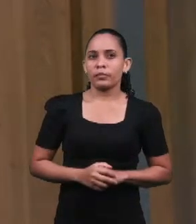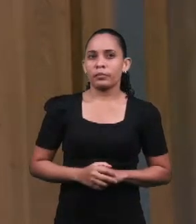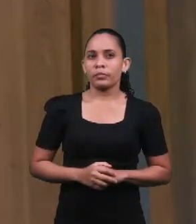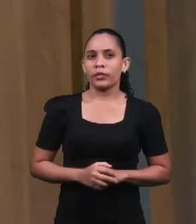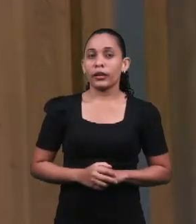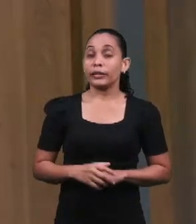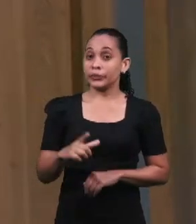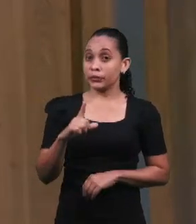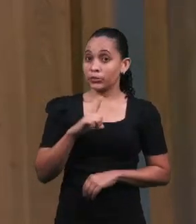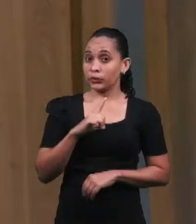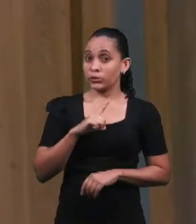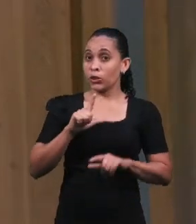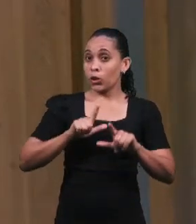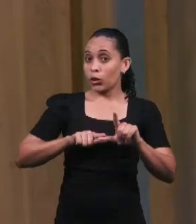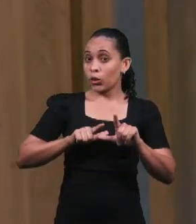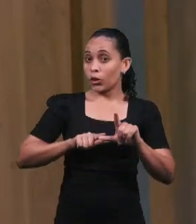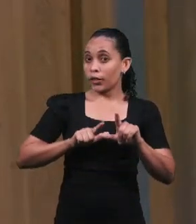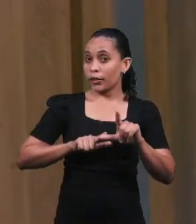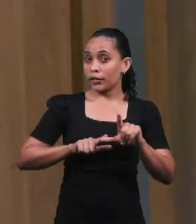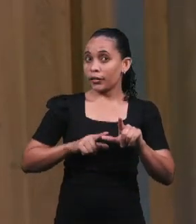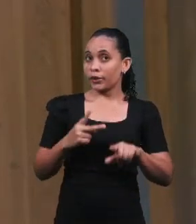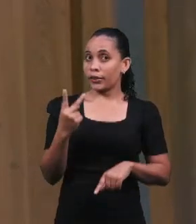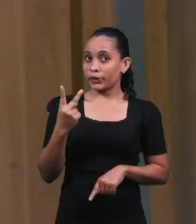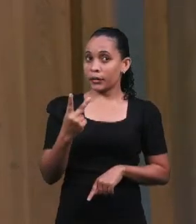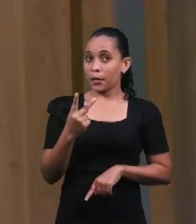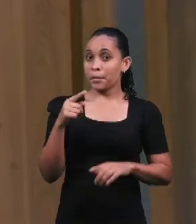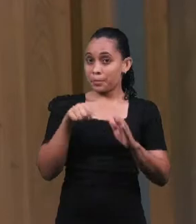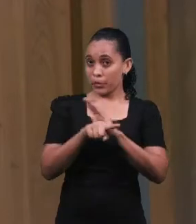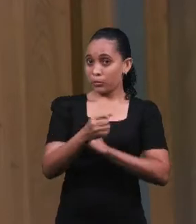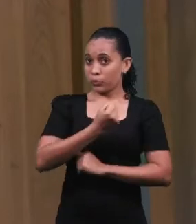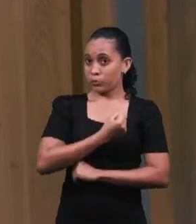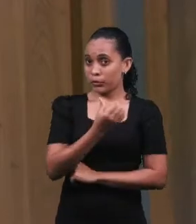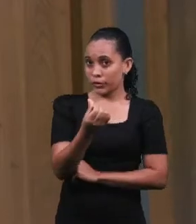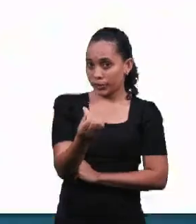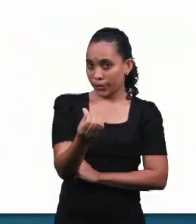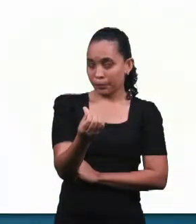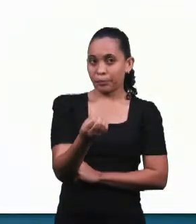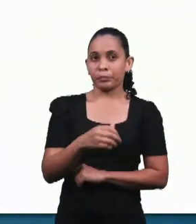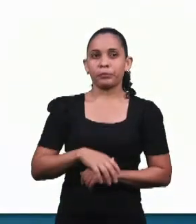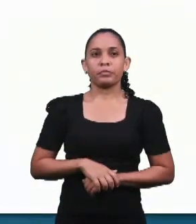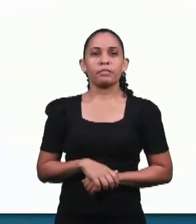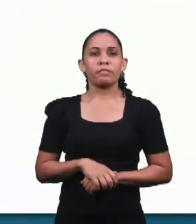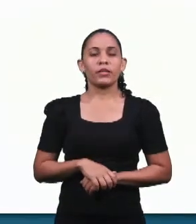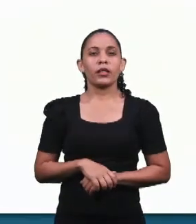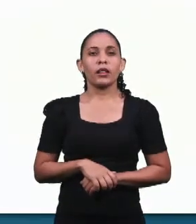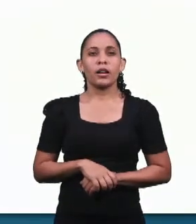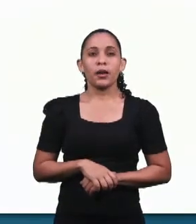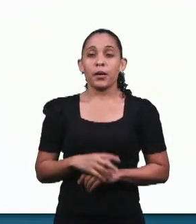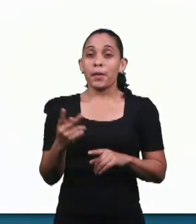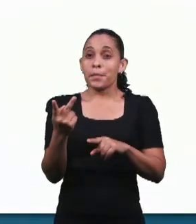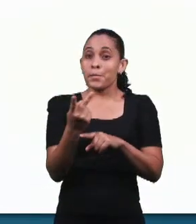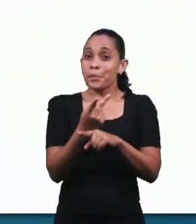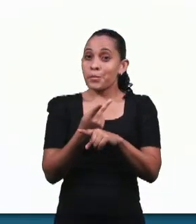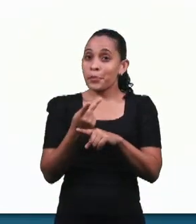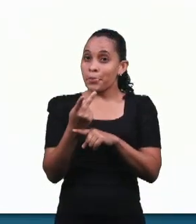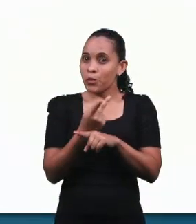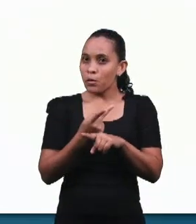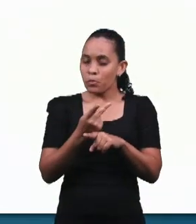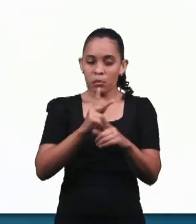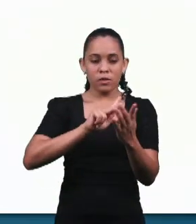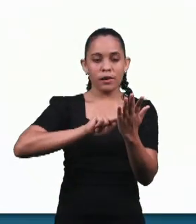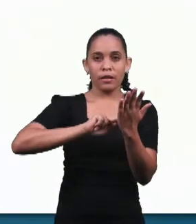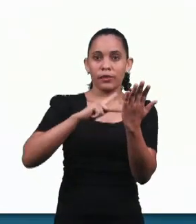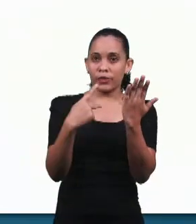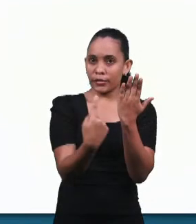duas letras, né? O número 6, a pergunta 6. Procure identificar na parábola. Primeiro, a